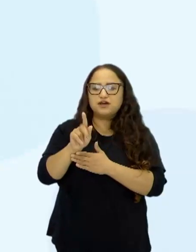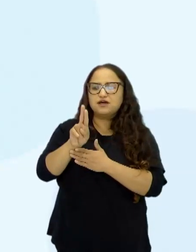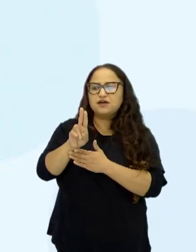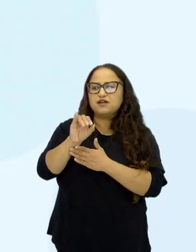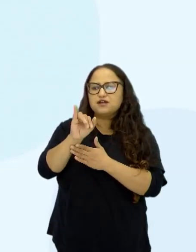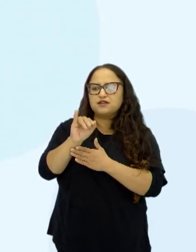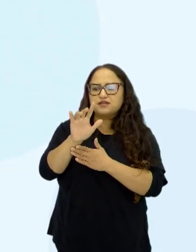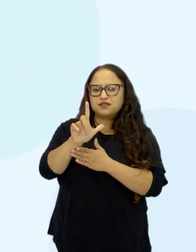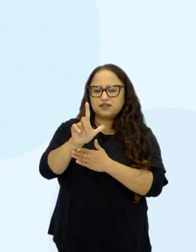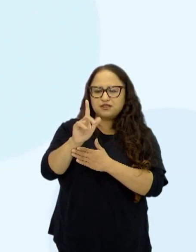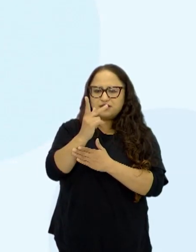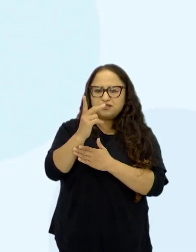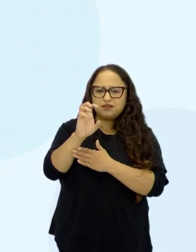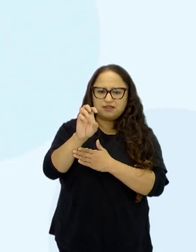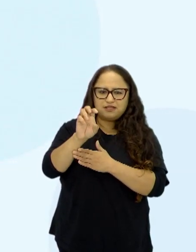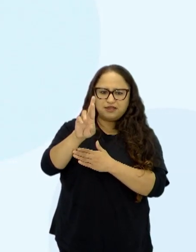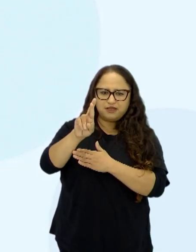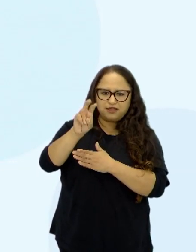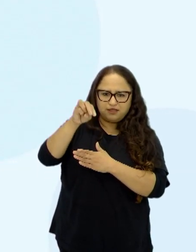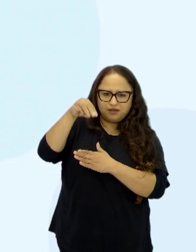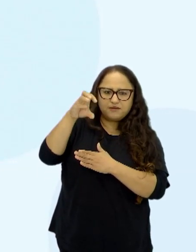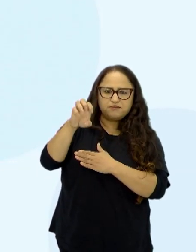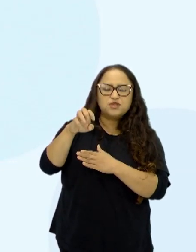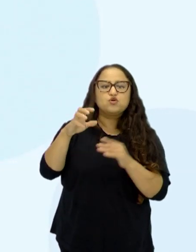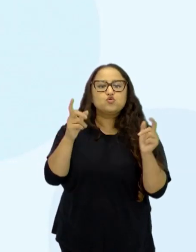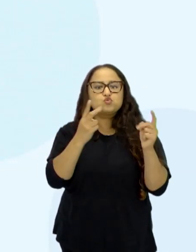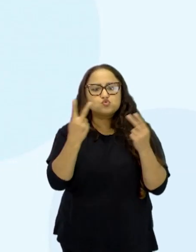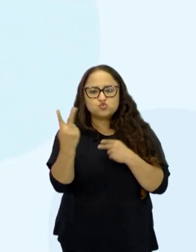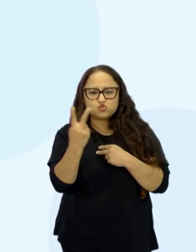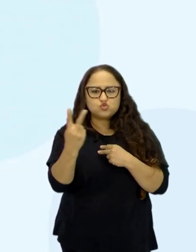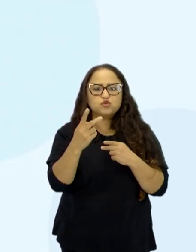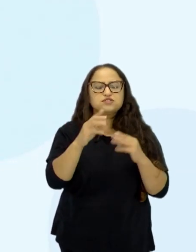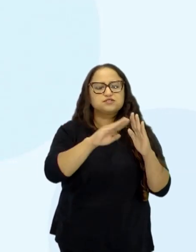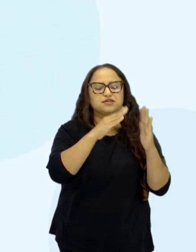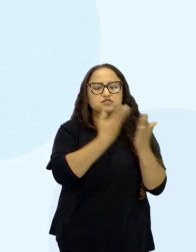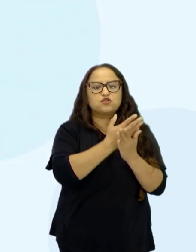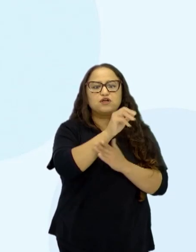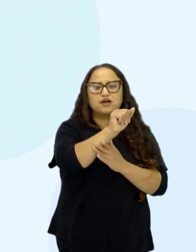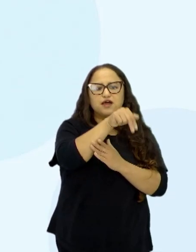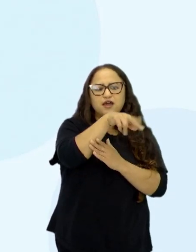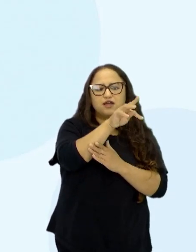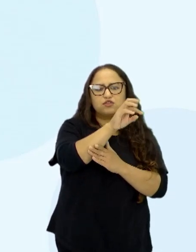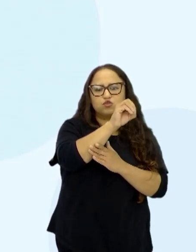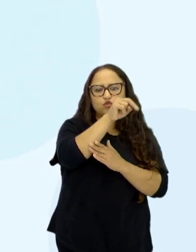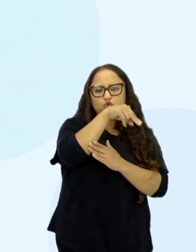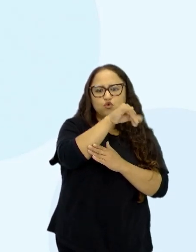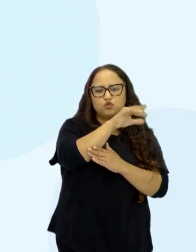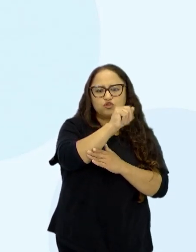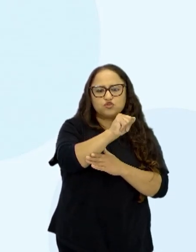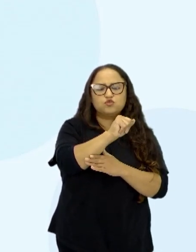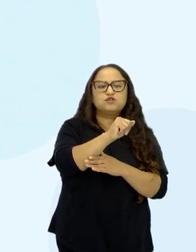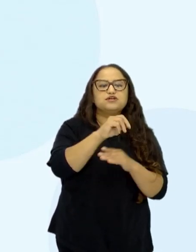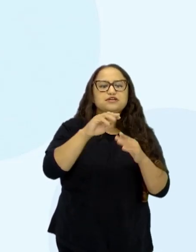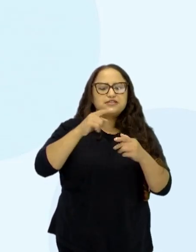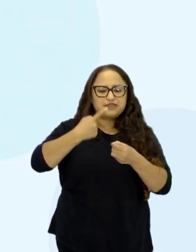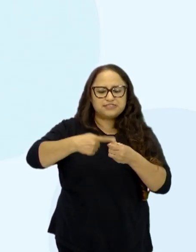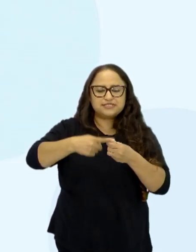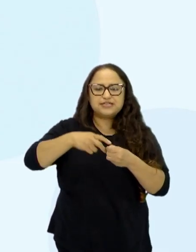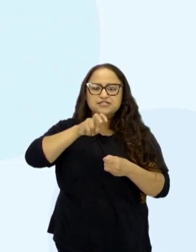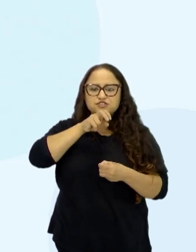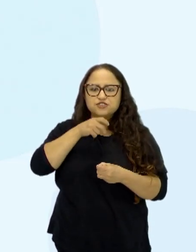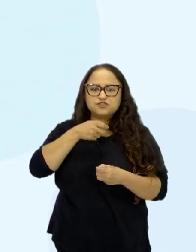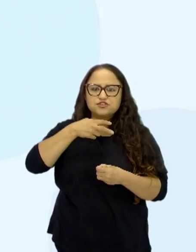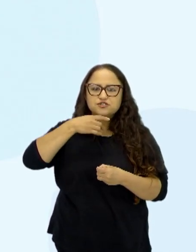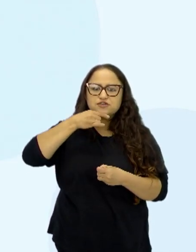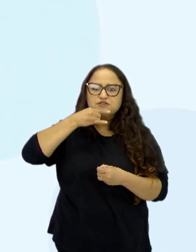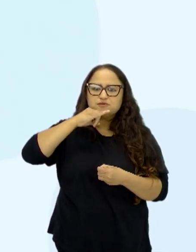também estudante. Ambos são da Escola Estadual Dr. Antônio Pinto de Almeida, da Diretoria de Ensino de Piracicaba. Eles fizeram uma paródia bem legal,